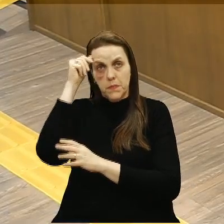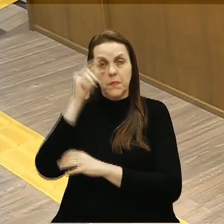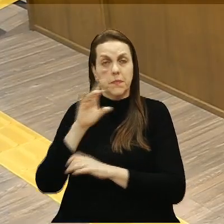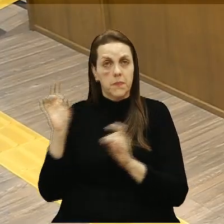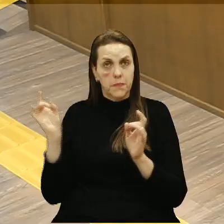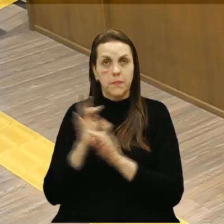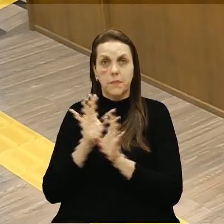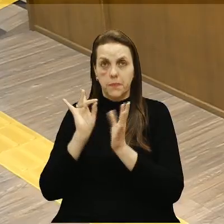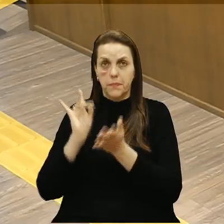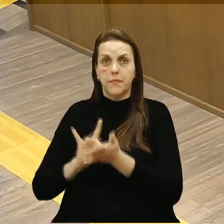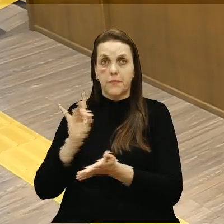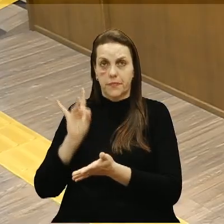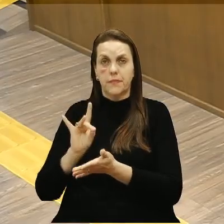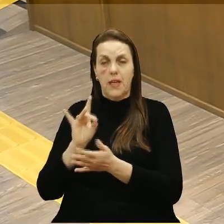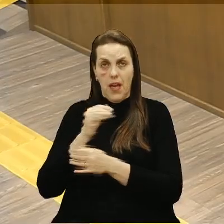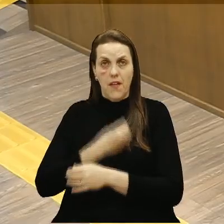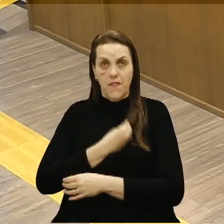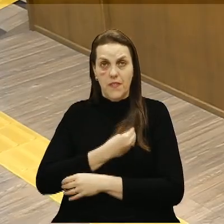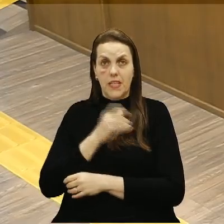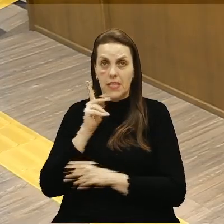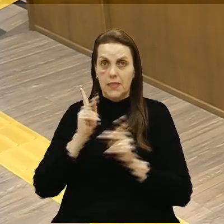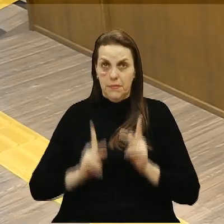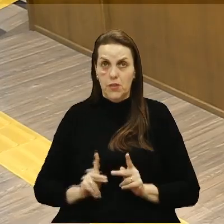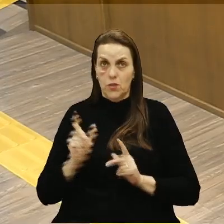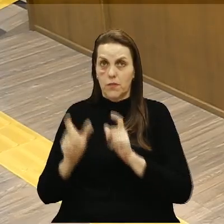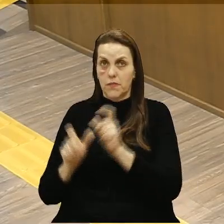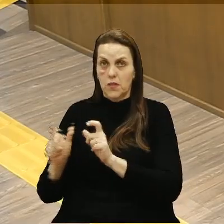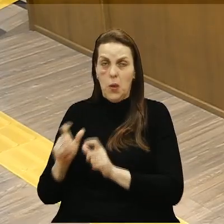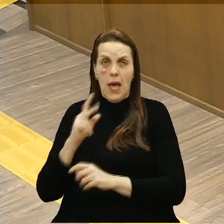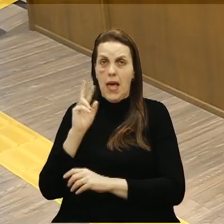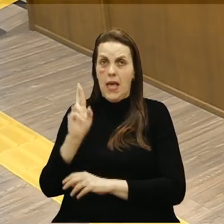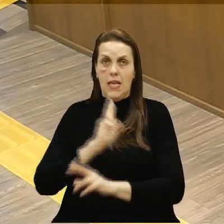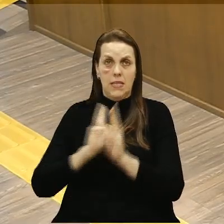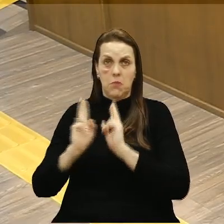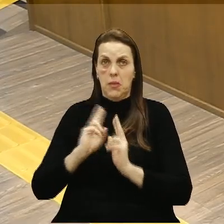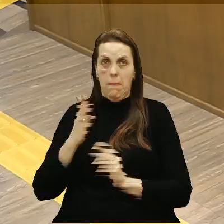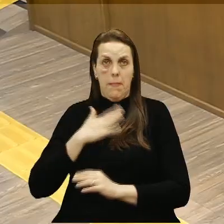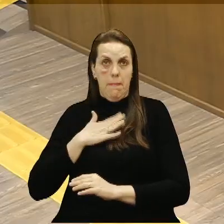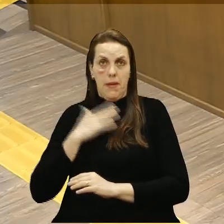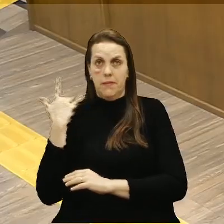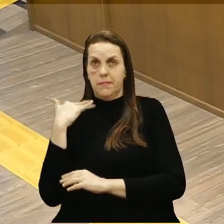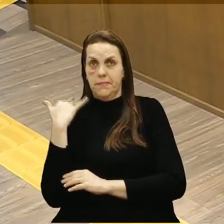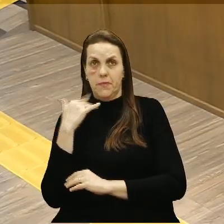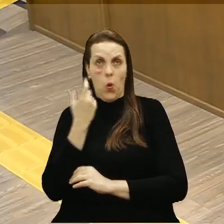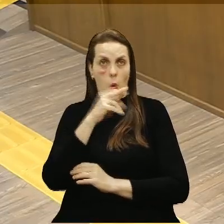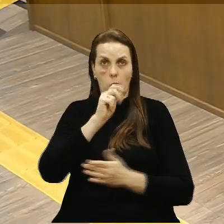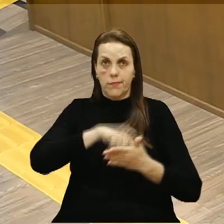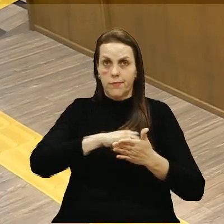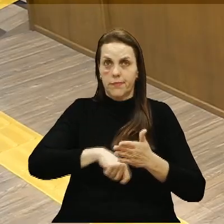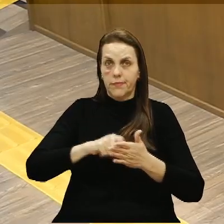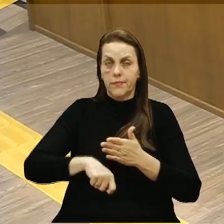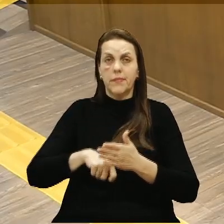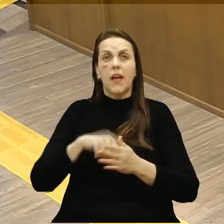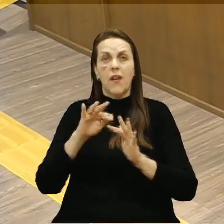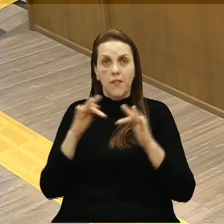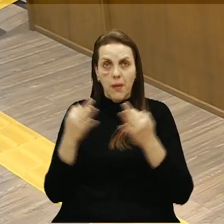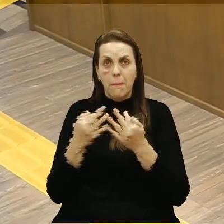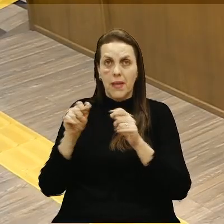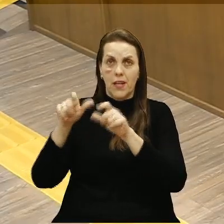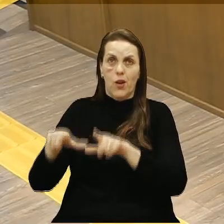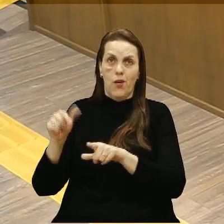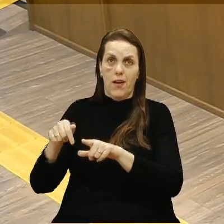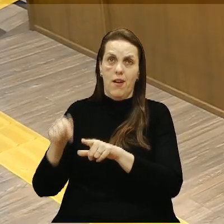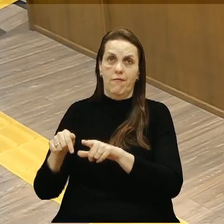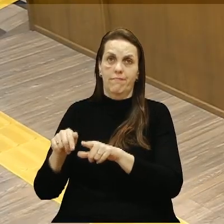tem a ver com a vida das pessoas, não é sobre responder essa vereadora ou os vereadores que assinaram, e sim as famílias daquele local que o